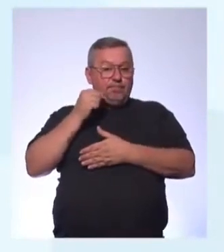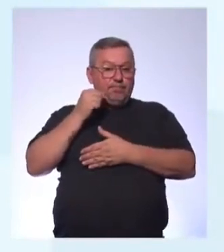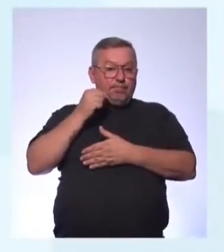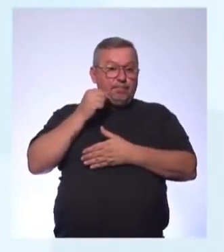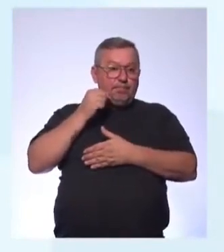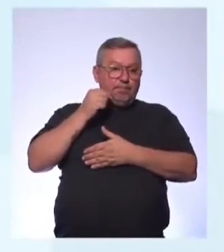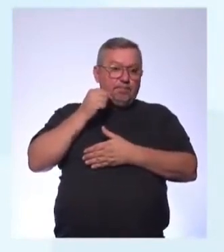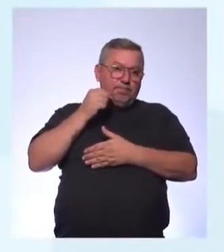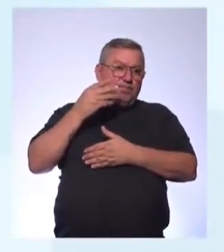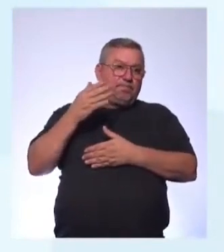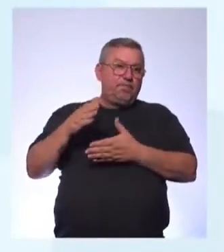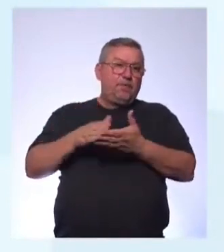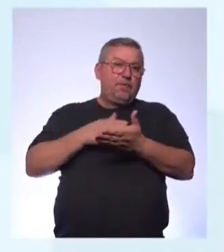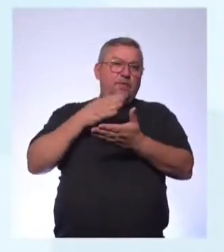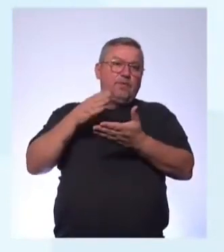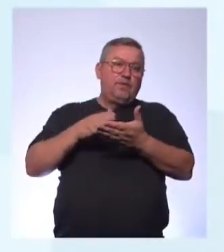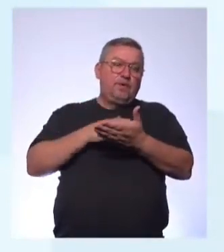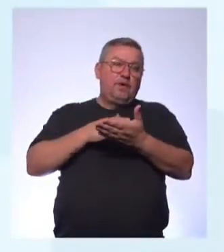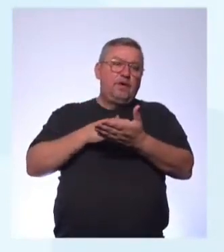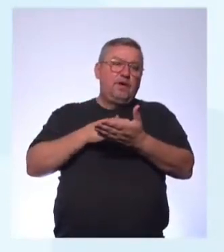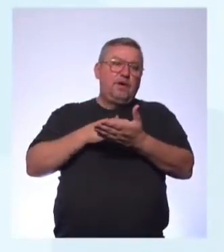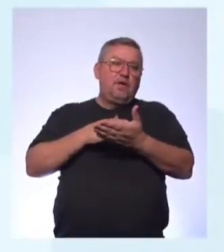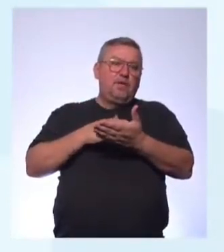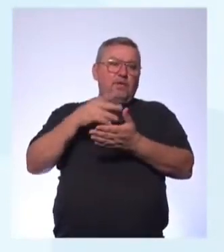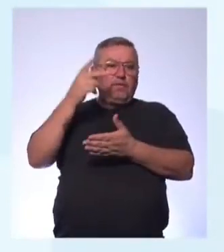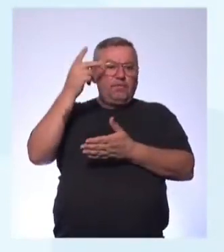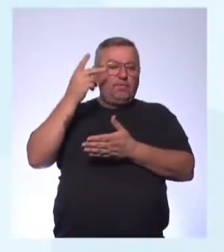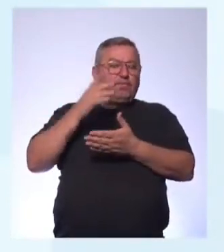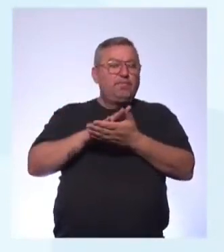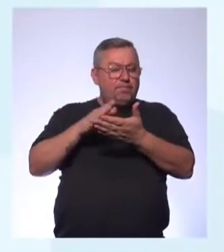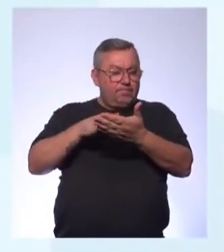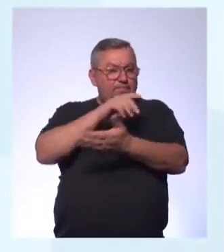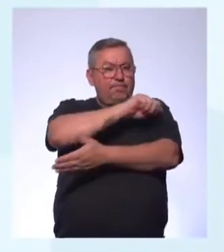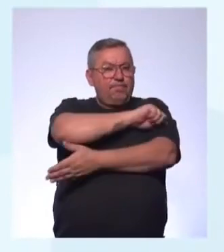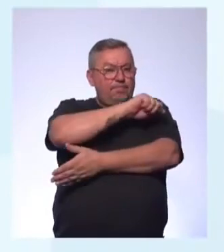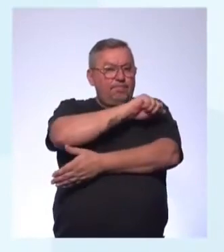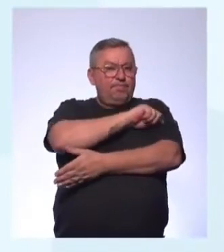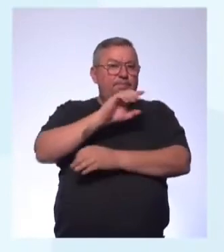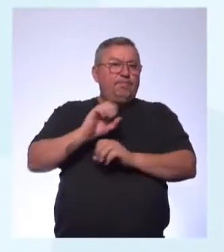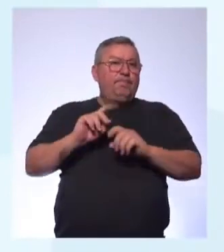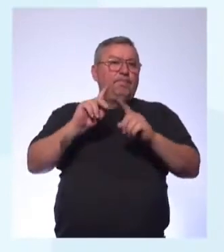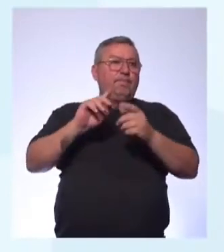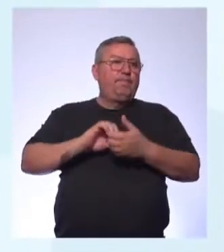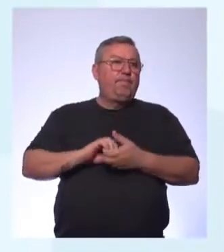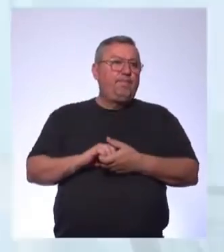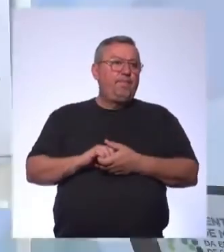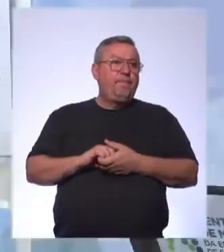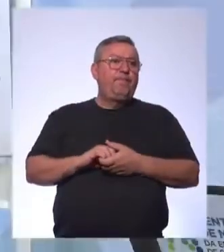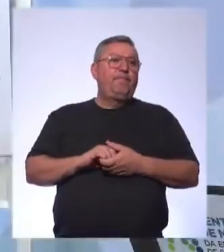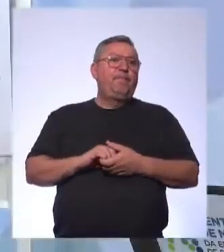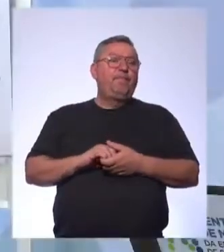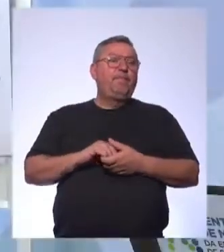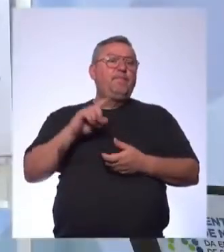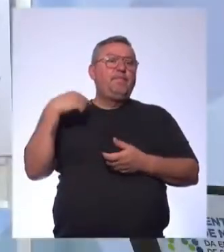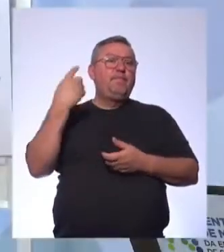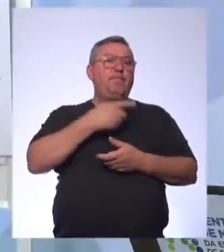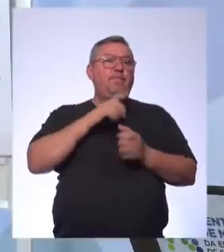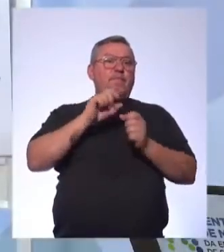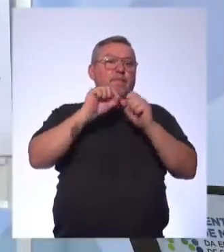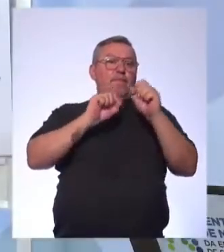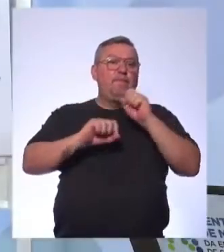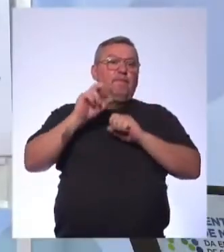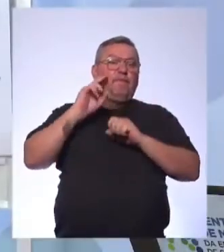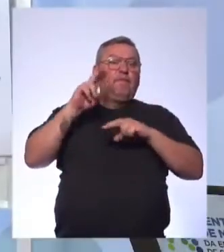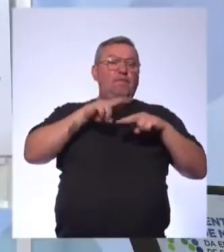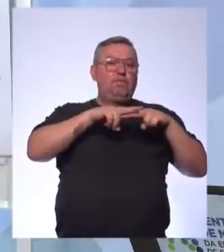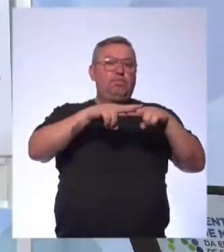Uma caneta ou um lápis. E your booklet, o seu caderno do aluno. Ok? Vamos fazer a